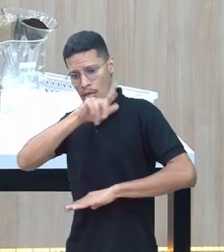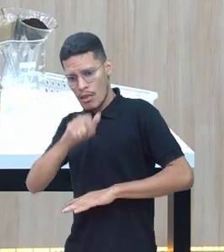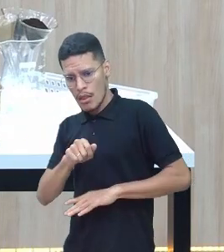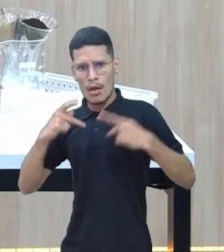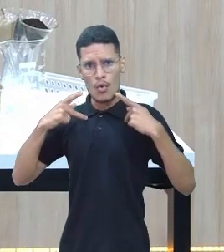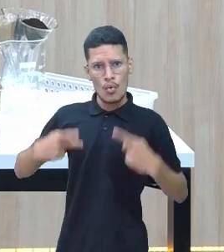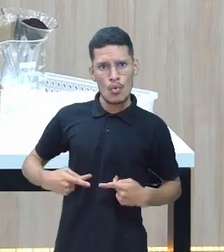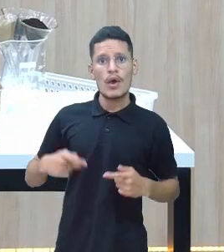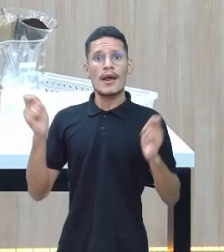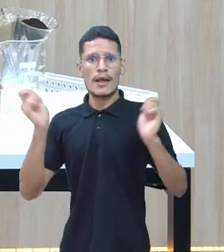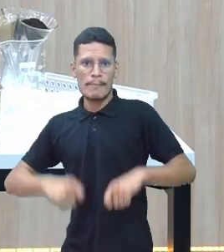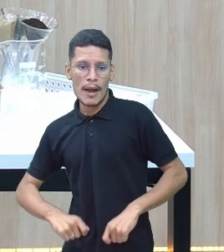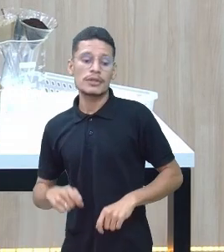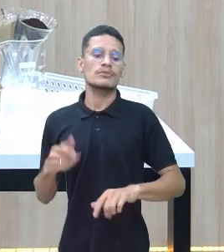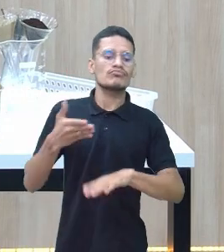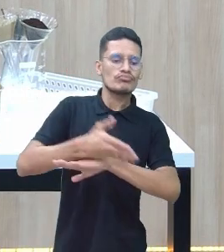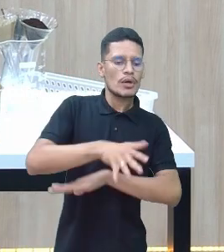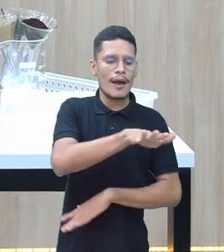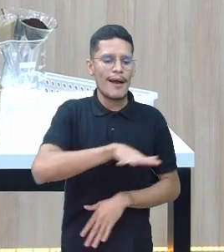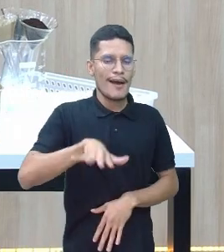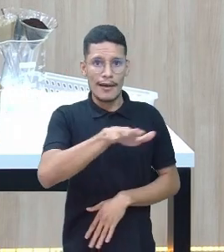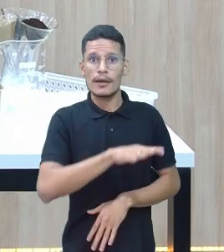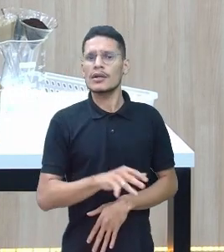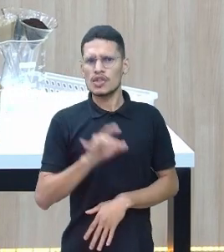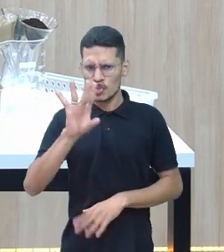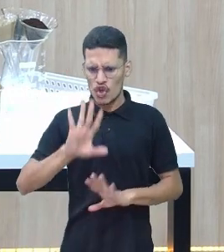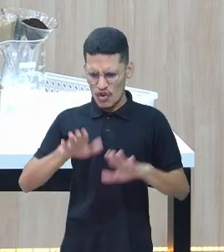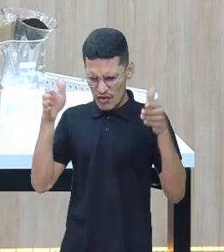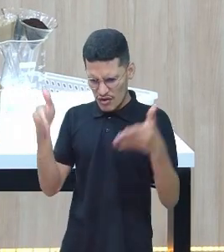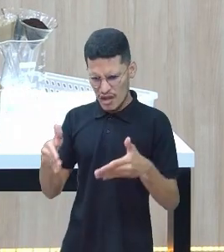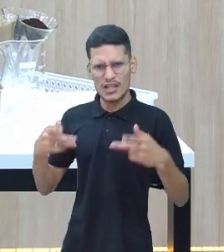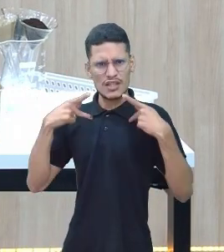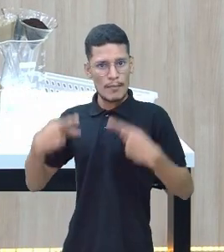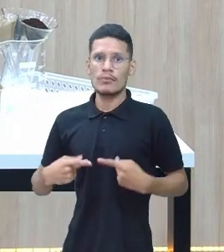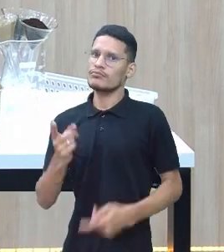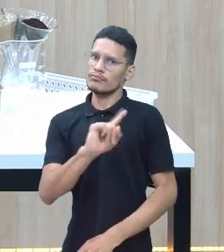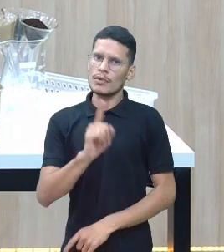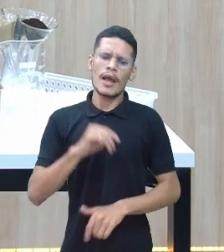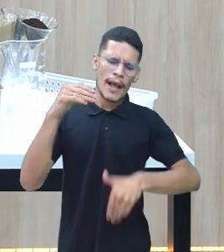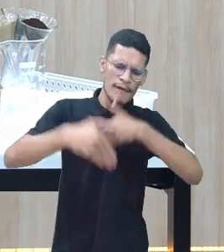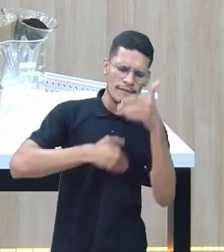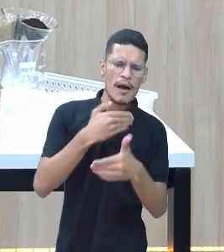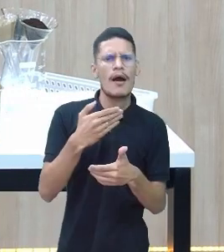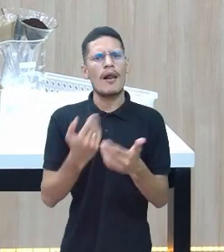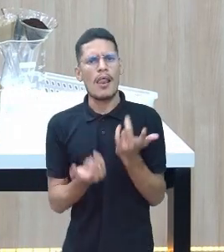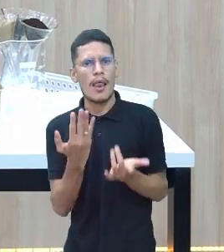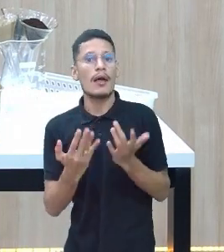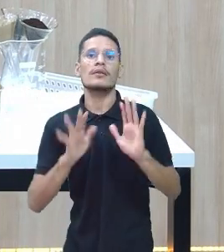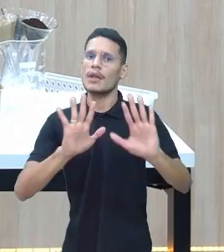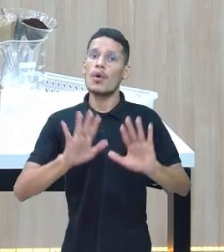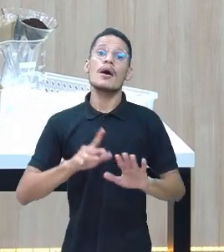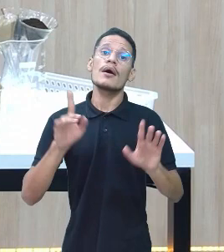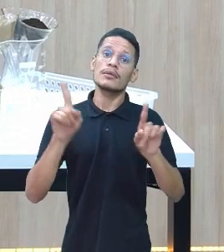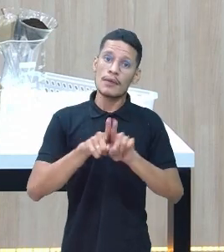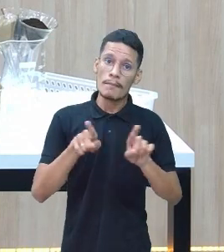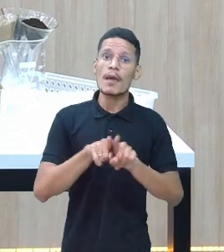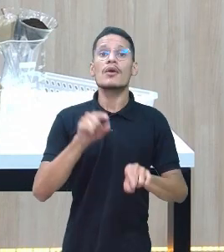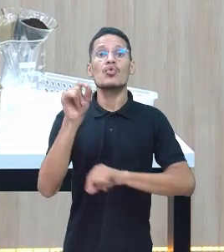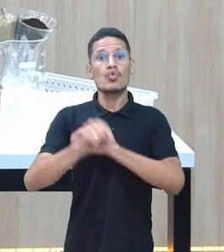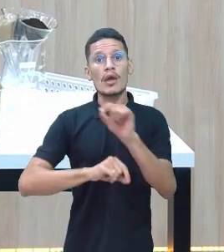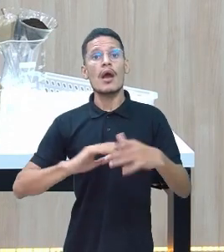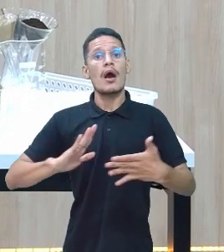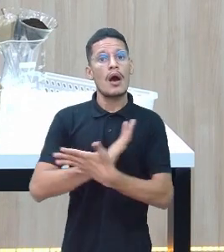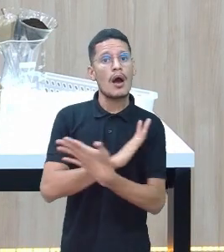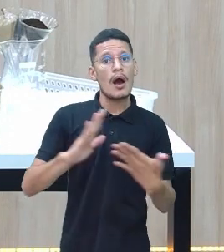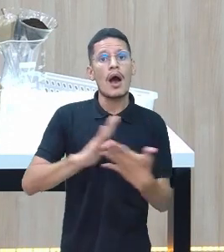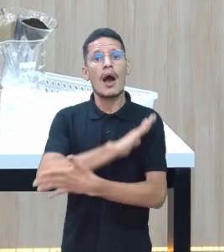Não é só a ação do ser humano, em relação a cavar, a queimar, mas também em relação a alguns animais, que fazem suas